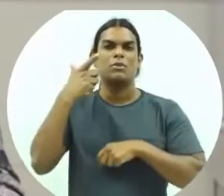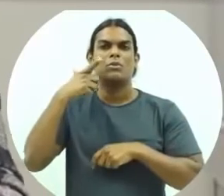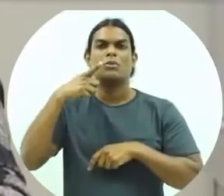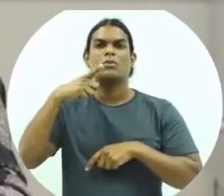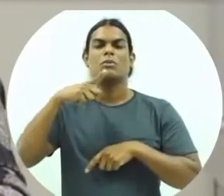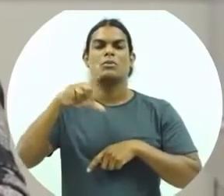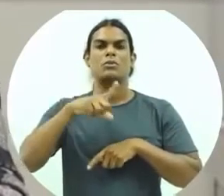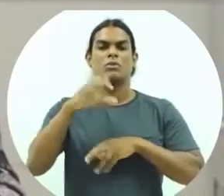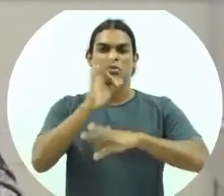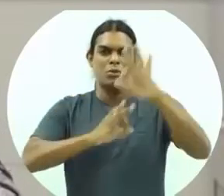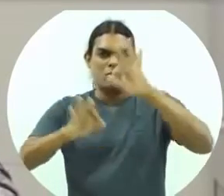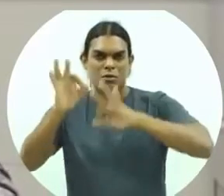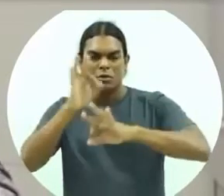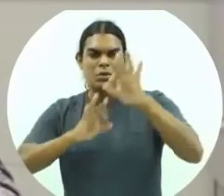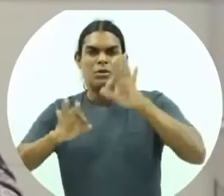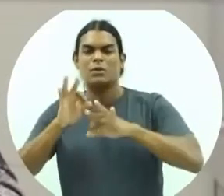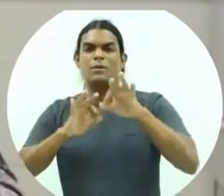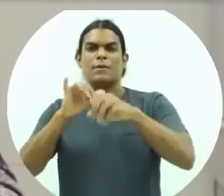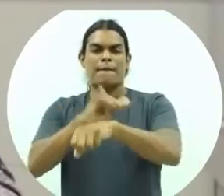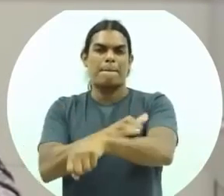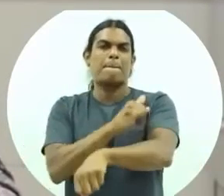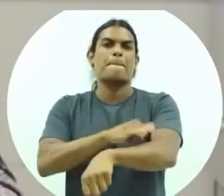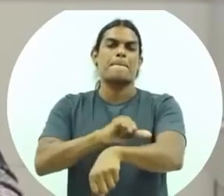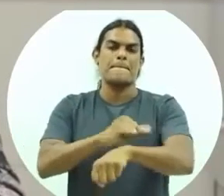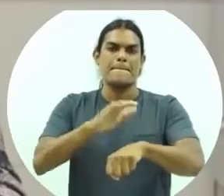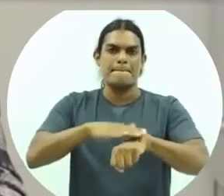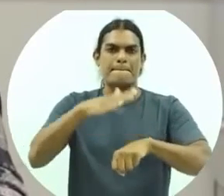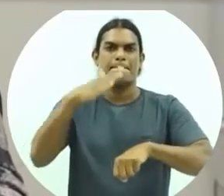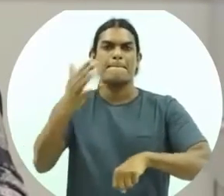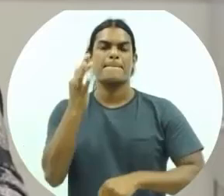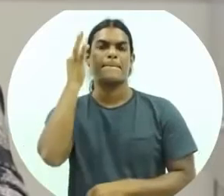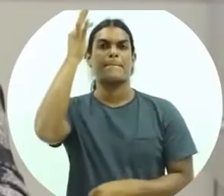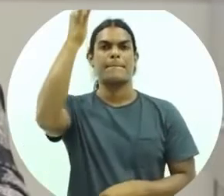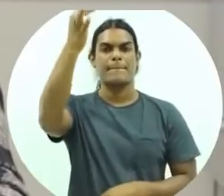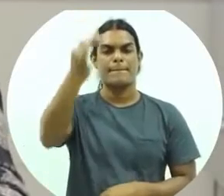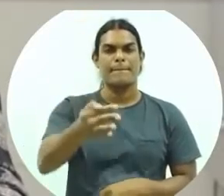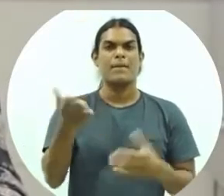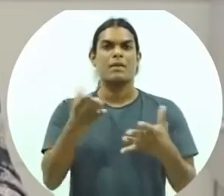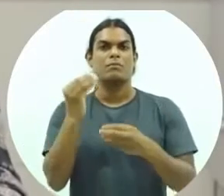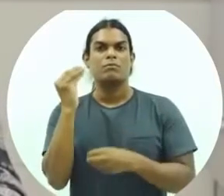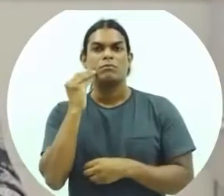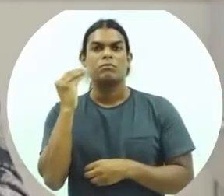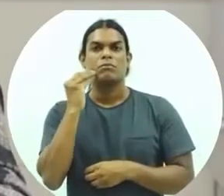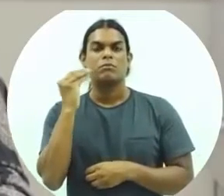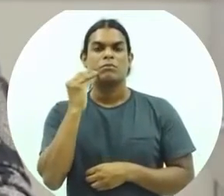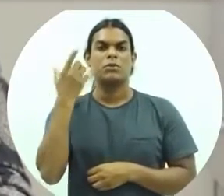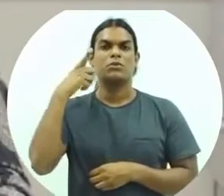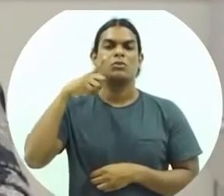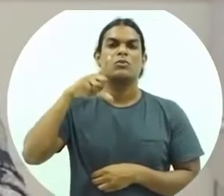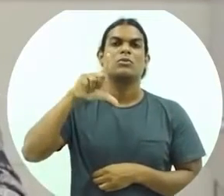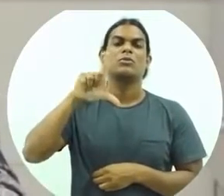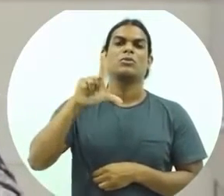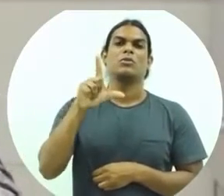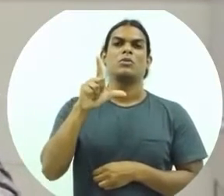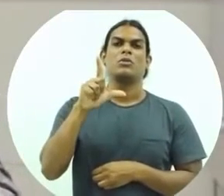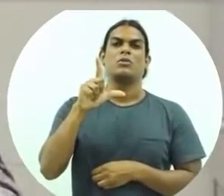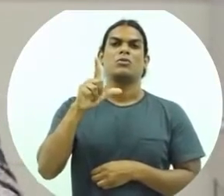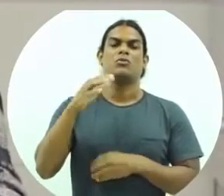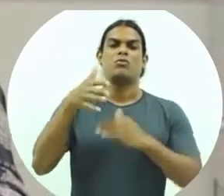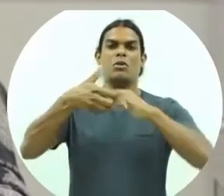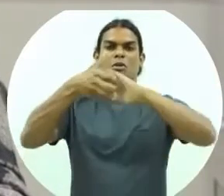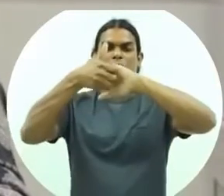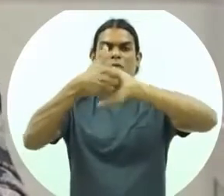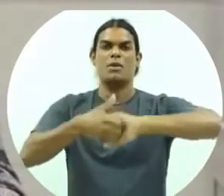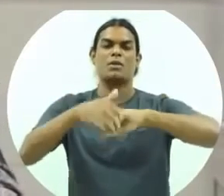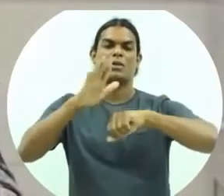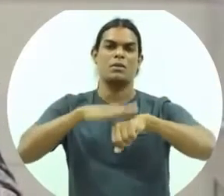eu consigo montar planos de ação de melhoria e assim a tentativa de alcançar uma qualidade total